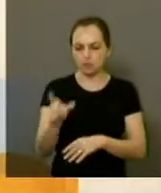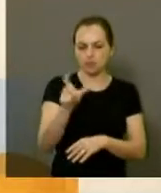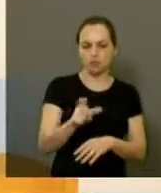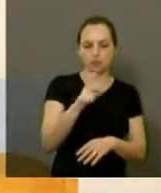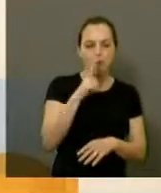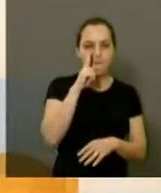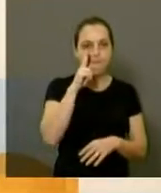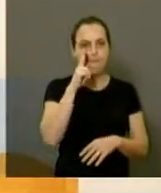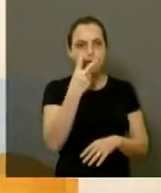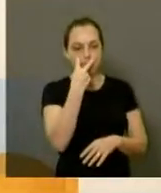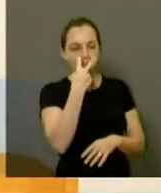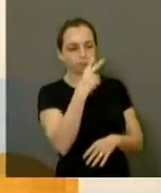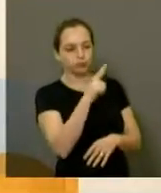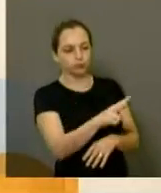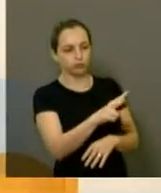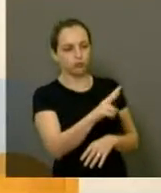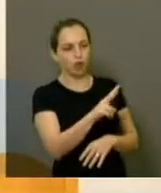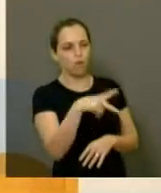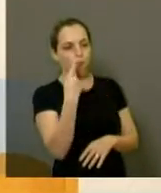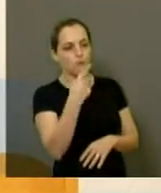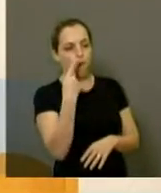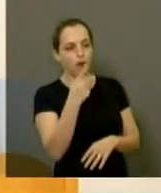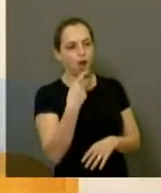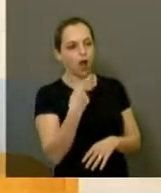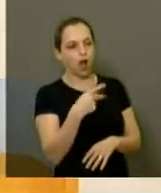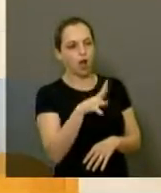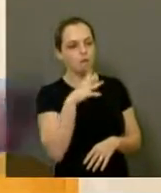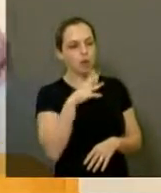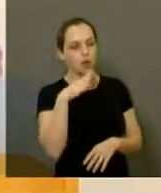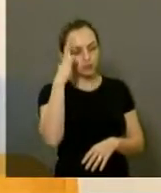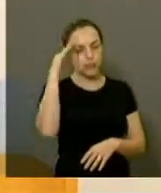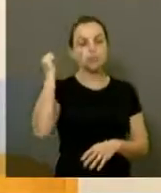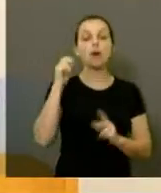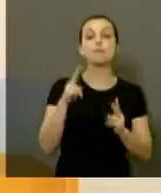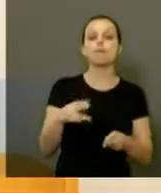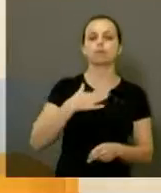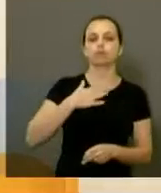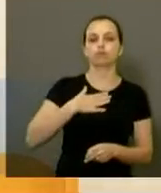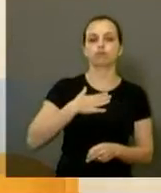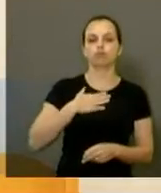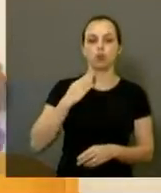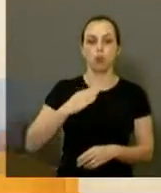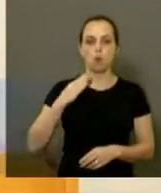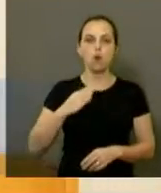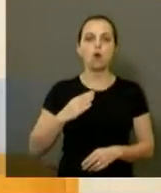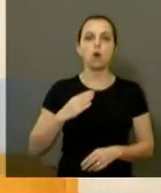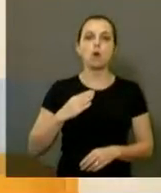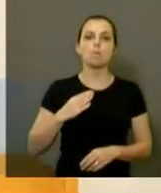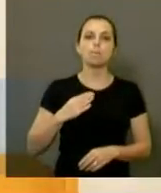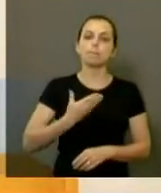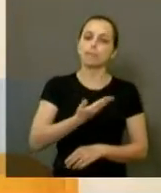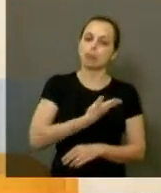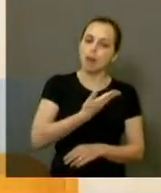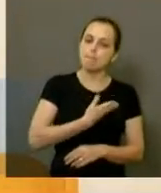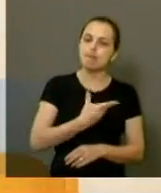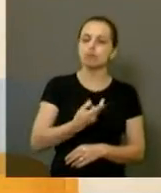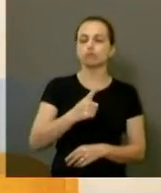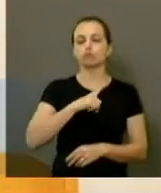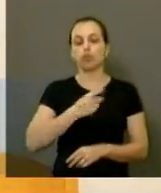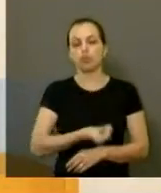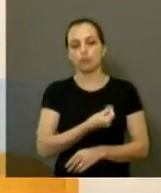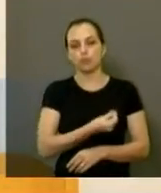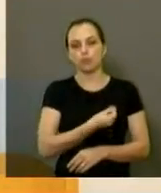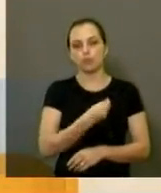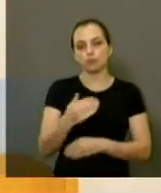no olho e vou dizer qual é. E quem me conhece sabe que eu sou assim. Por isso que na minha vida eu cultivei muitos amigos e